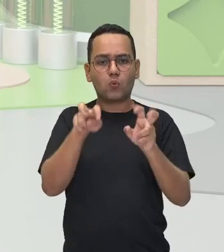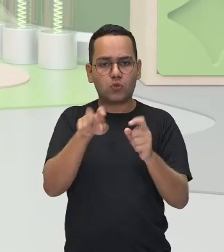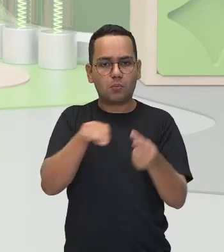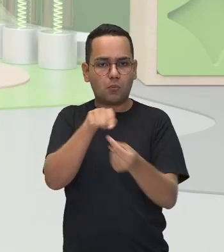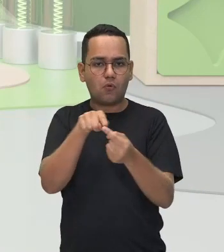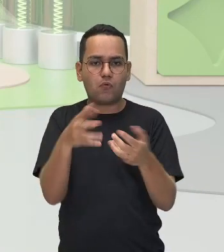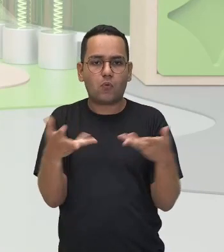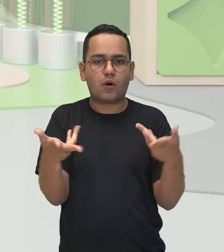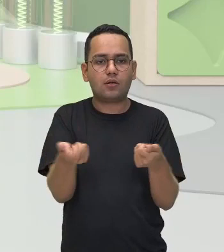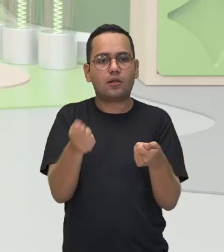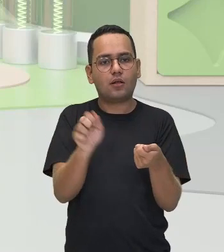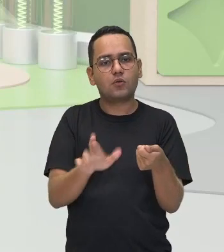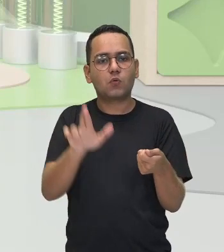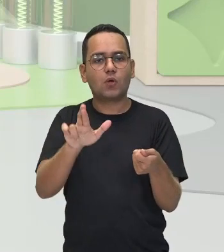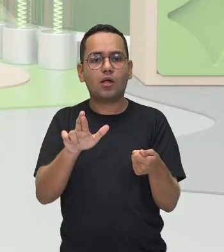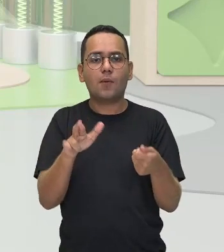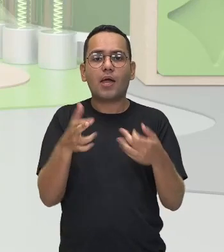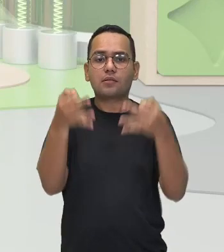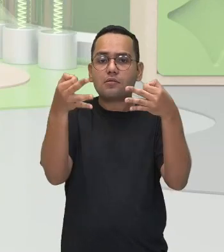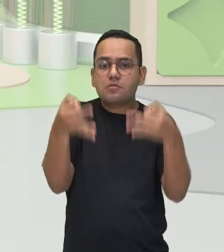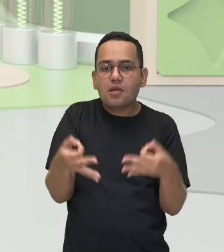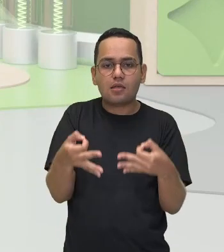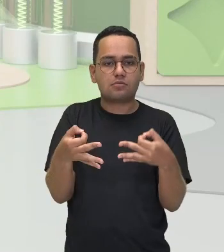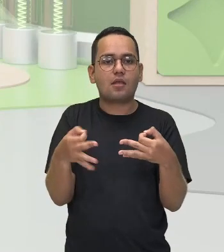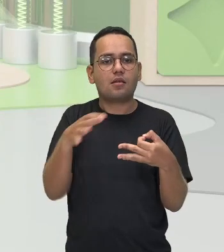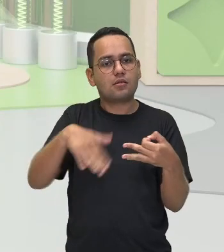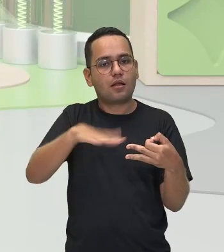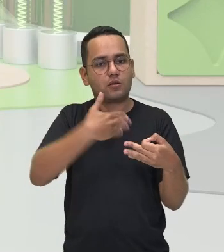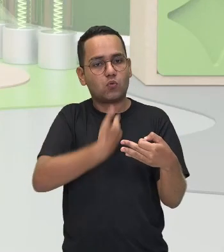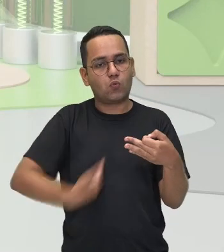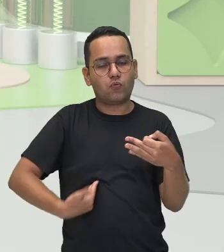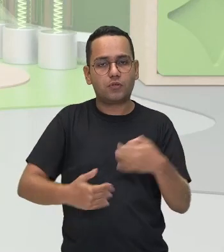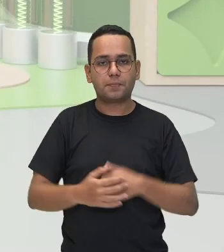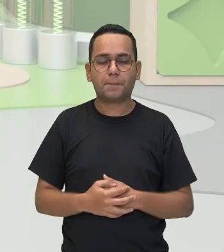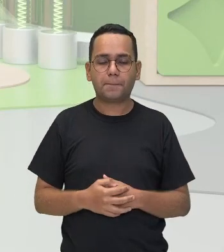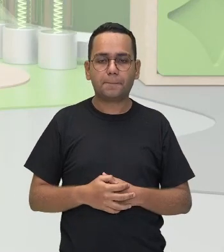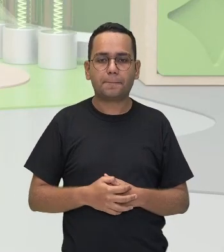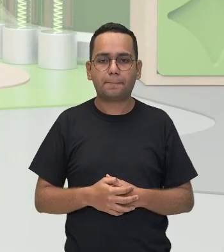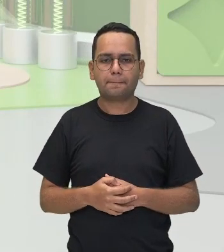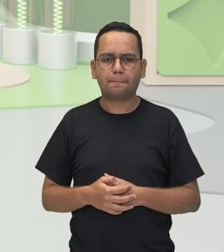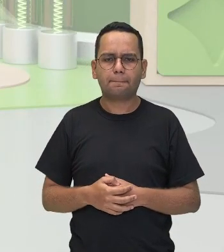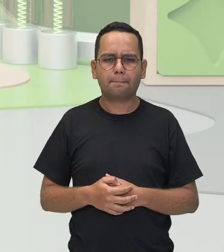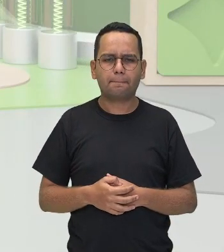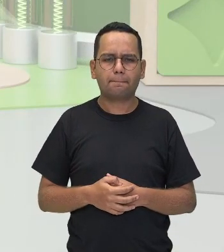para a tomada de decisão do poder público. Então, nós temos aí